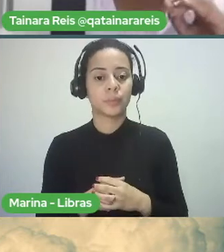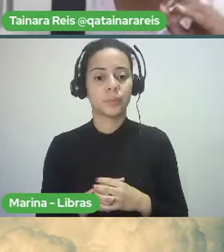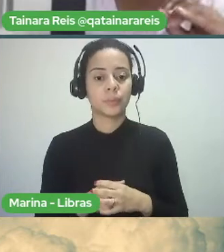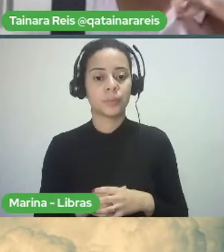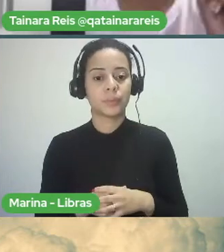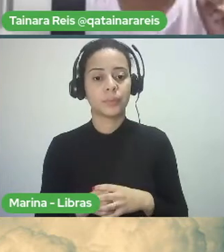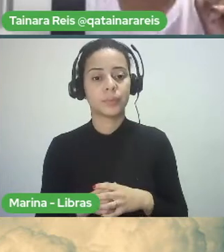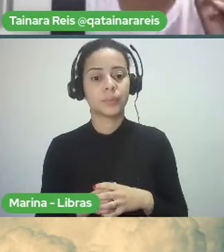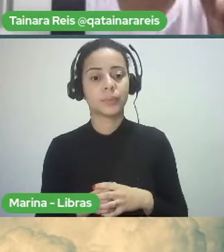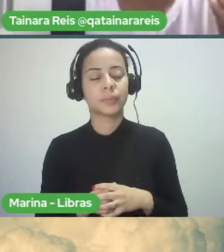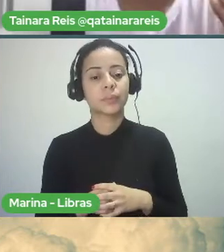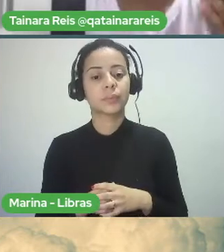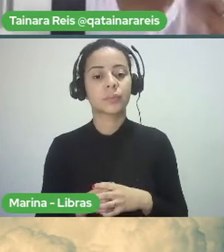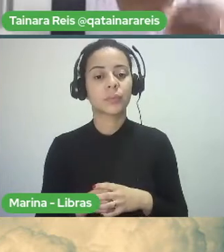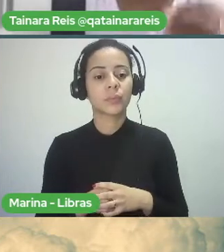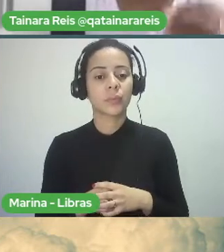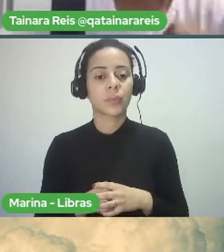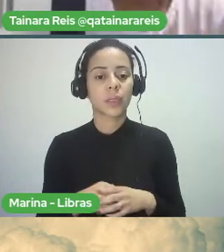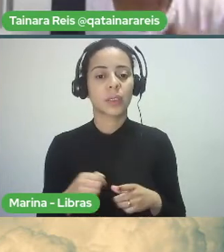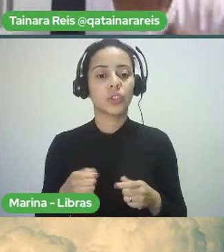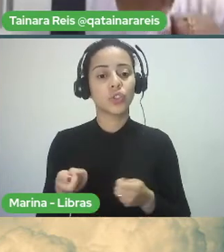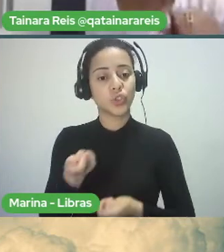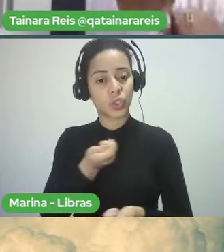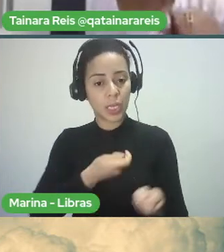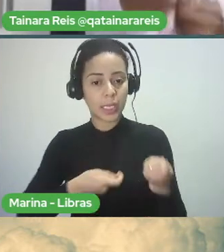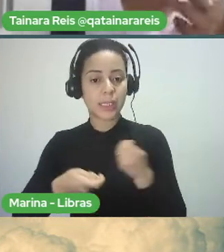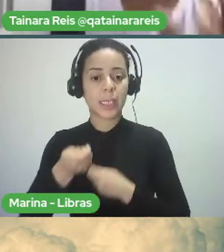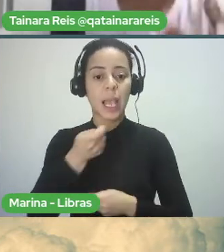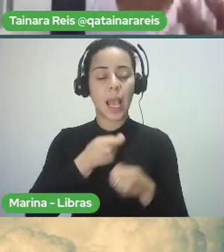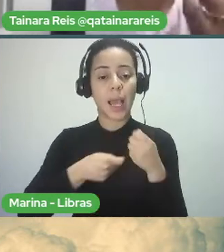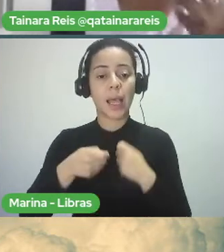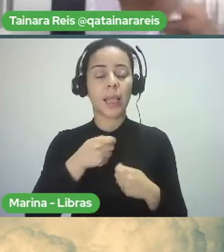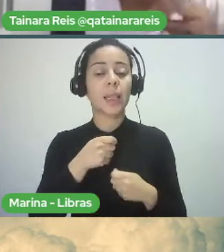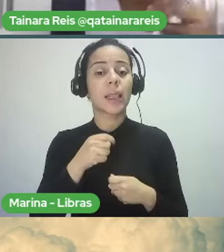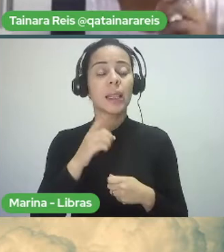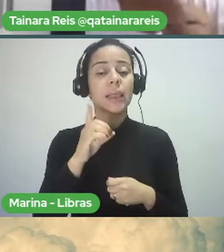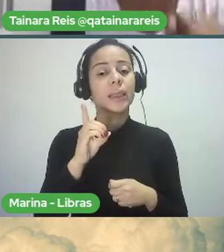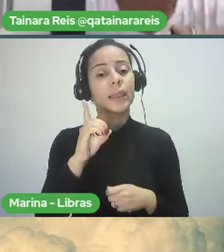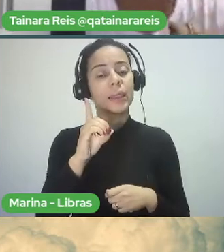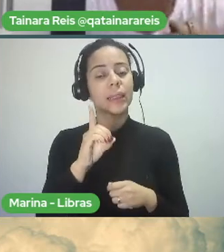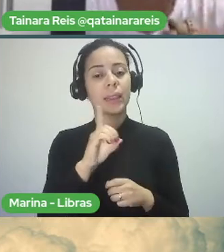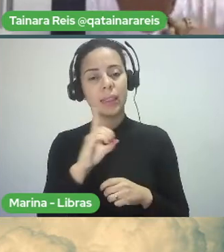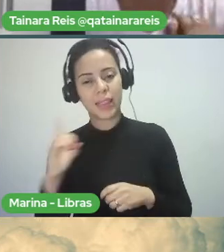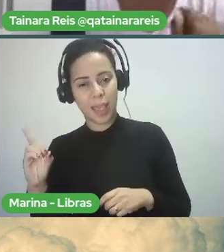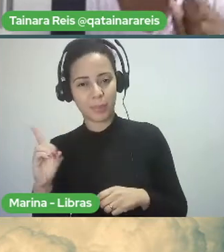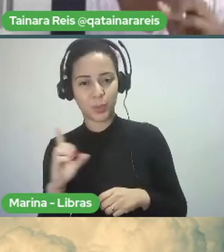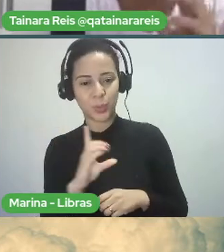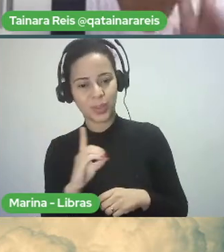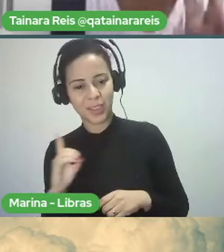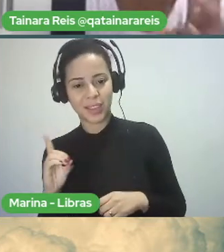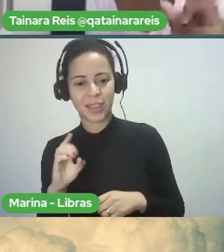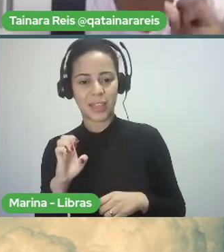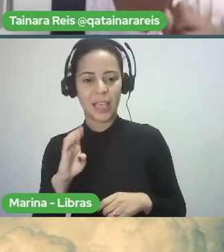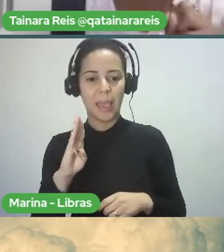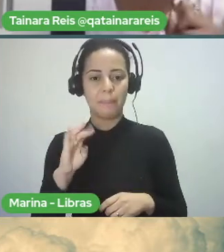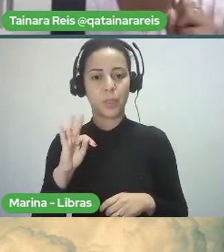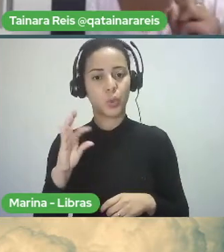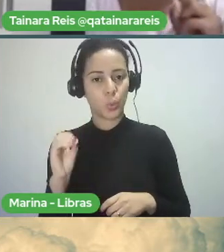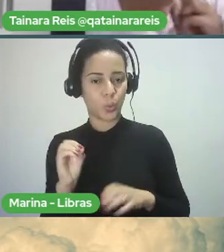técnicos. Então, o que seriam esses débitos técnicos, né? Às vezes, nós desenvolvemos um determinado user story, por